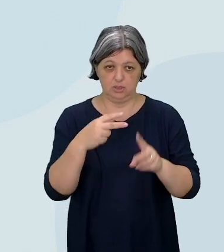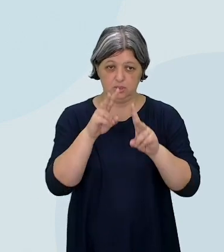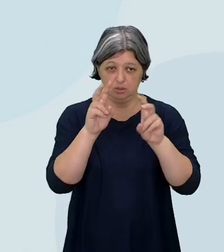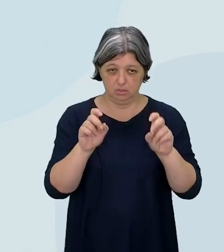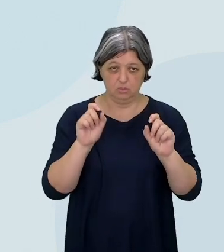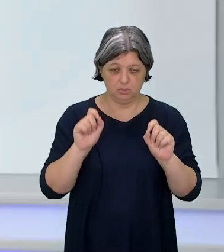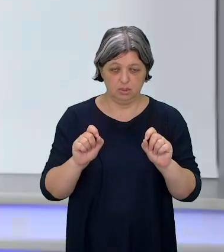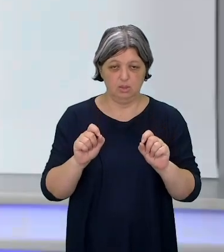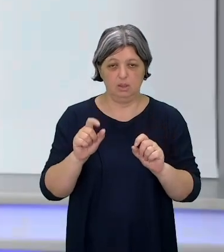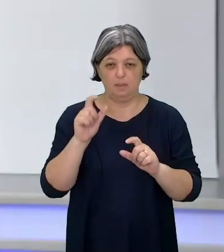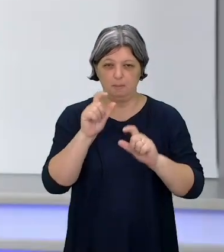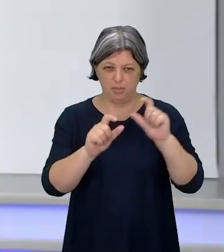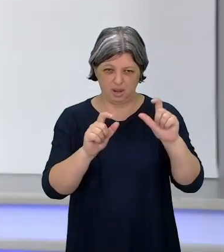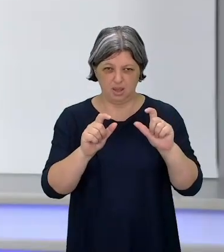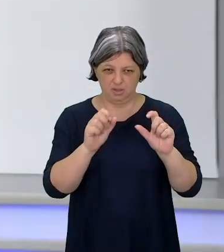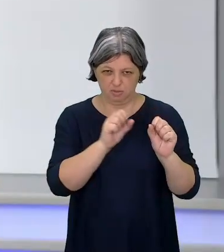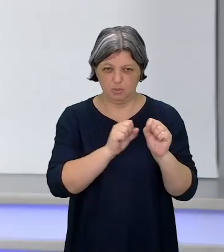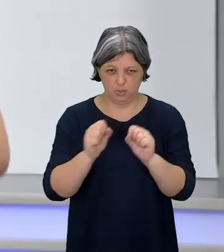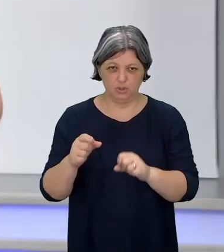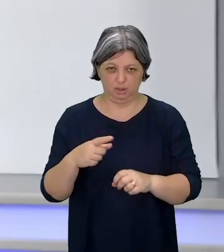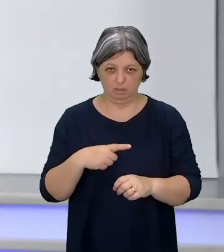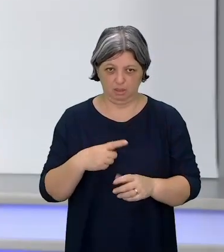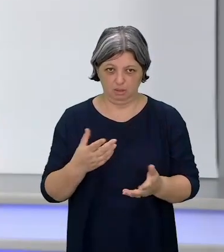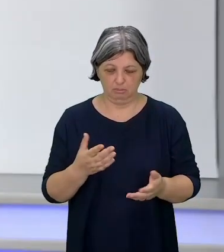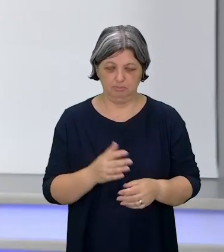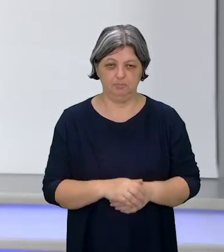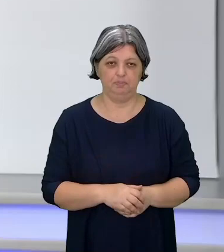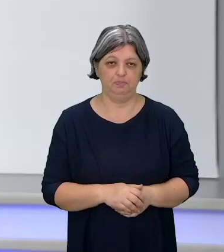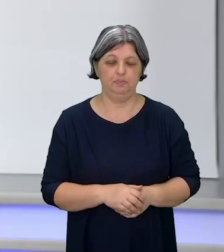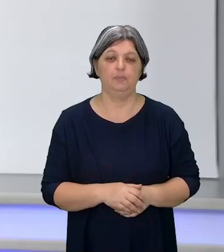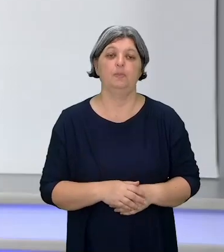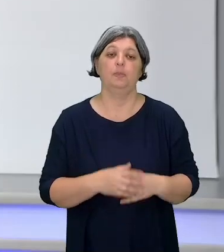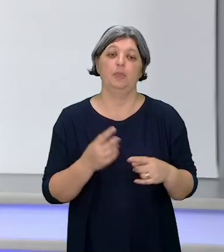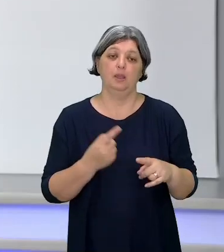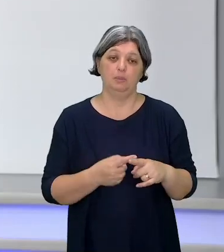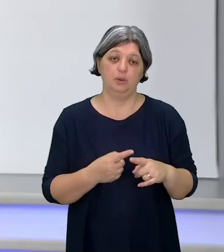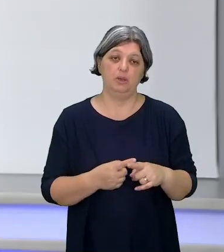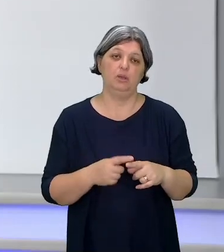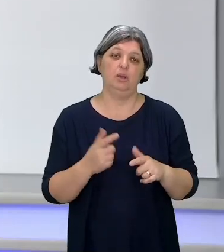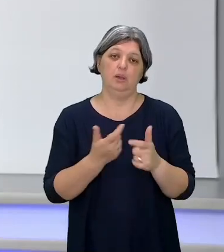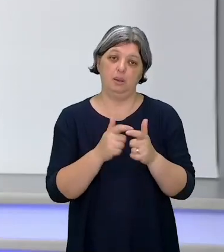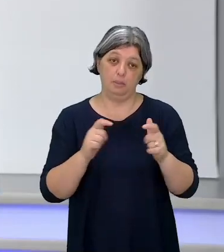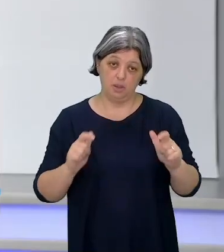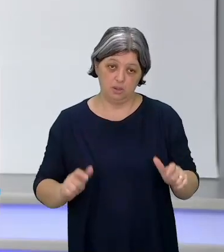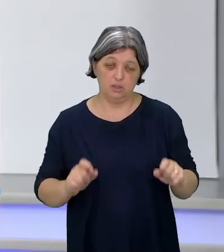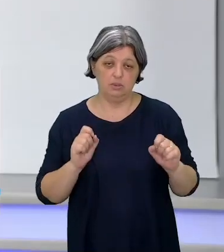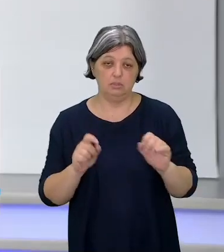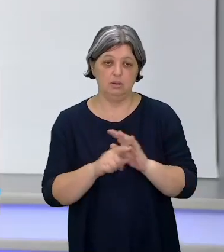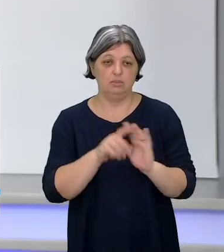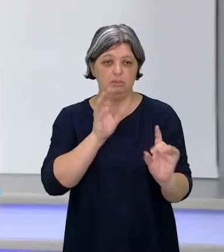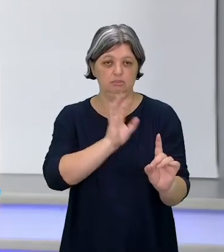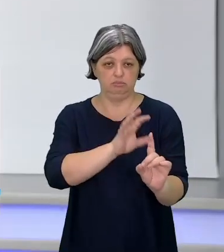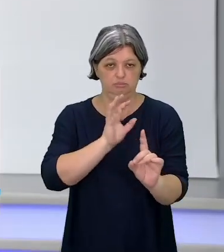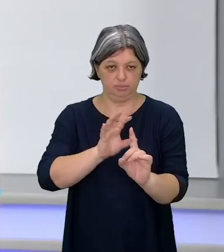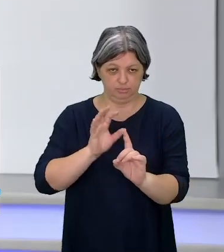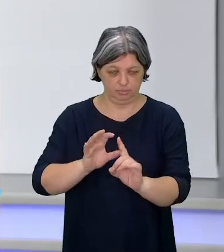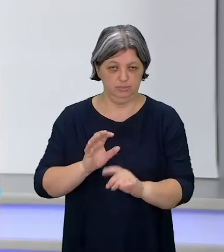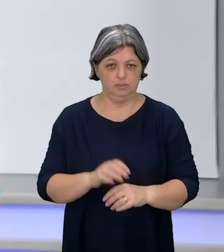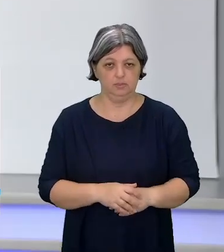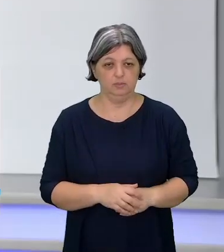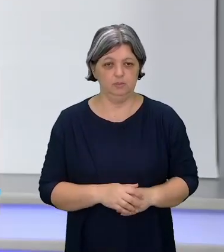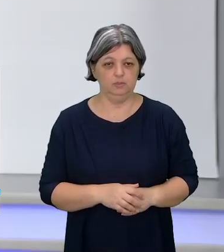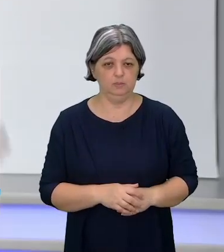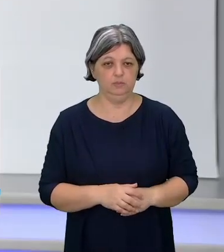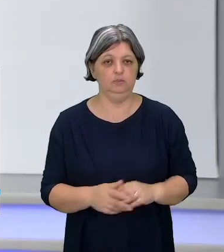Poder. Por causa que justamente boa parte, né, das manipulações que a gente até viu nas aulas